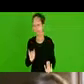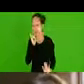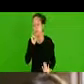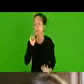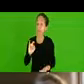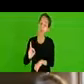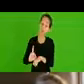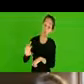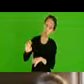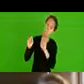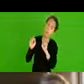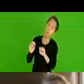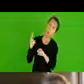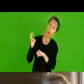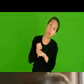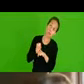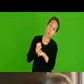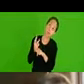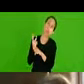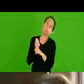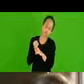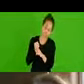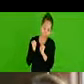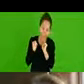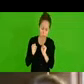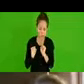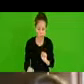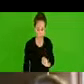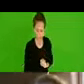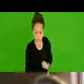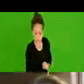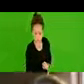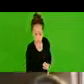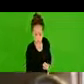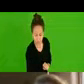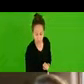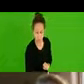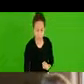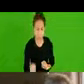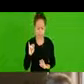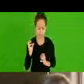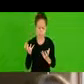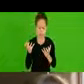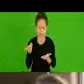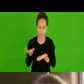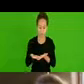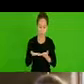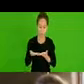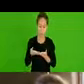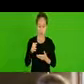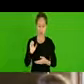possível, dois anos, três anos, a gente, se a gente quiser, fala que faz um estudo do tipo etnográfico ou faz uma